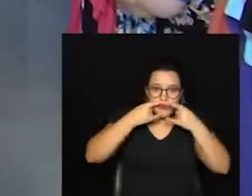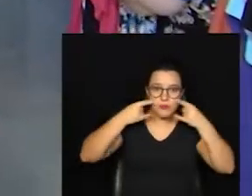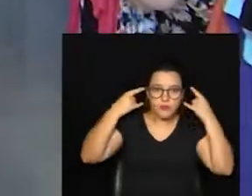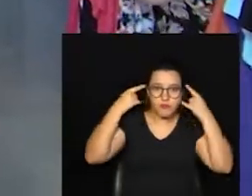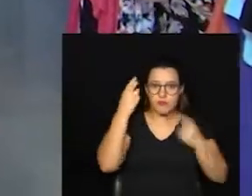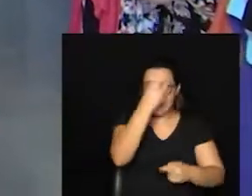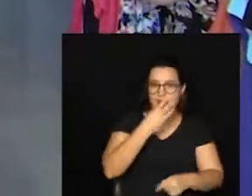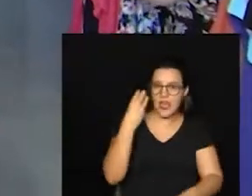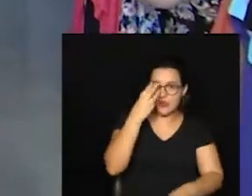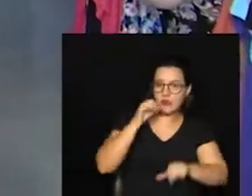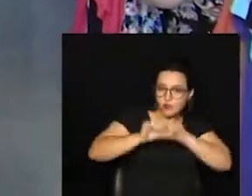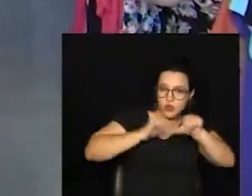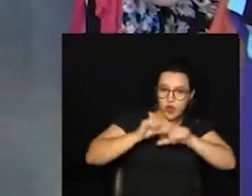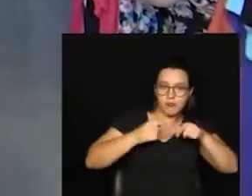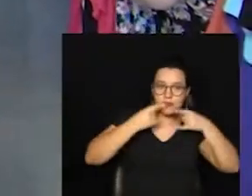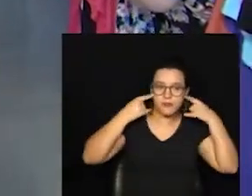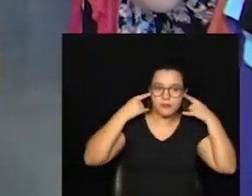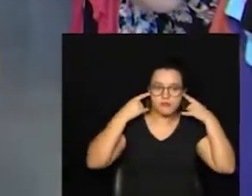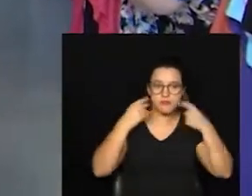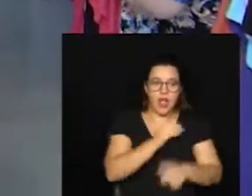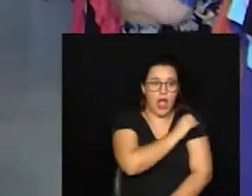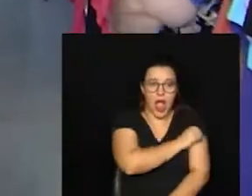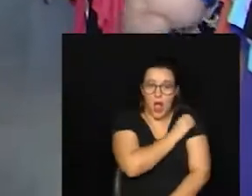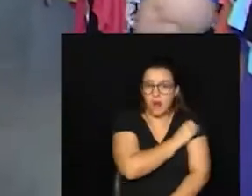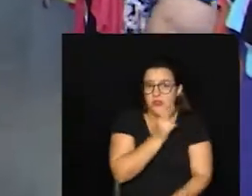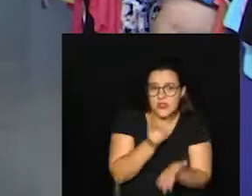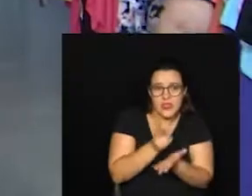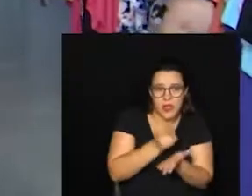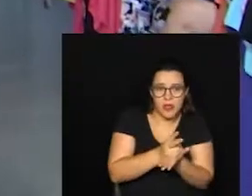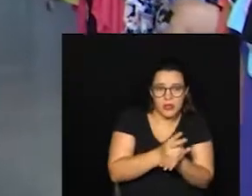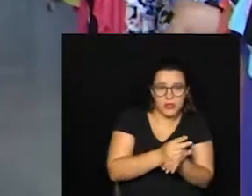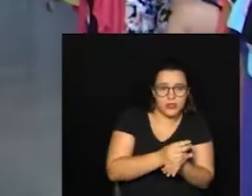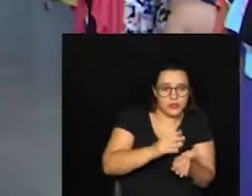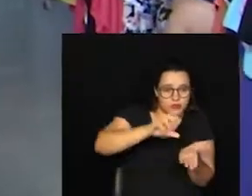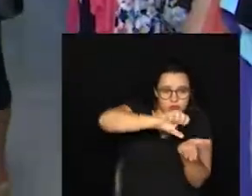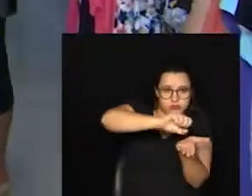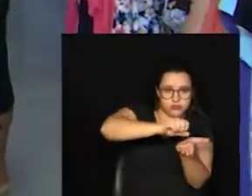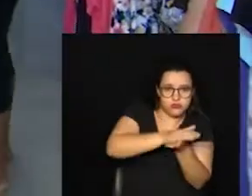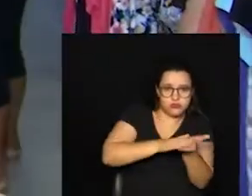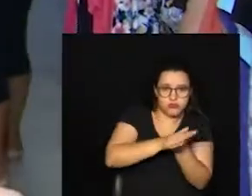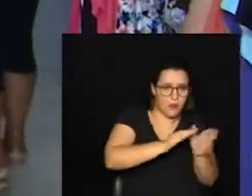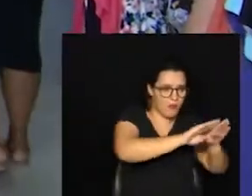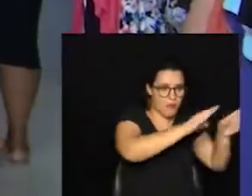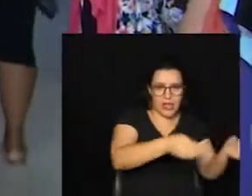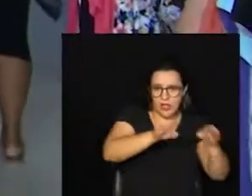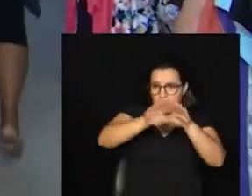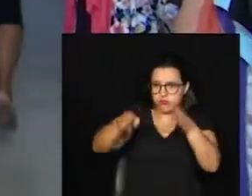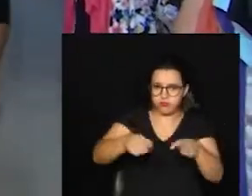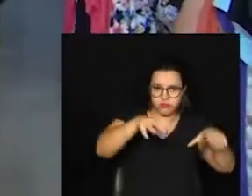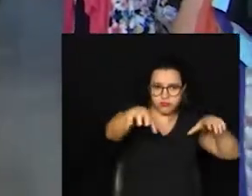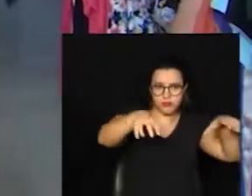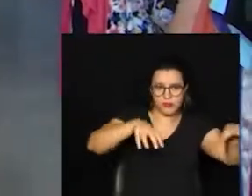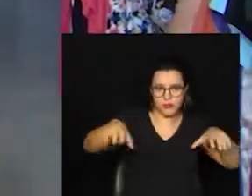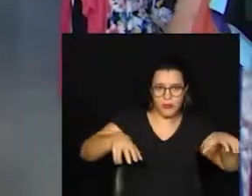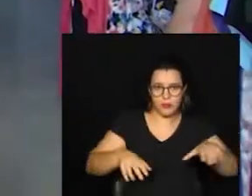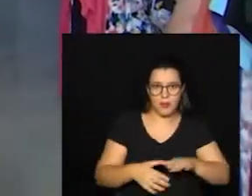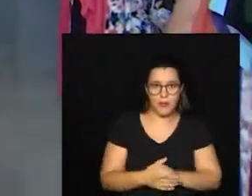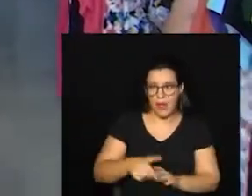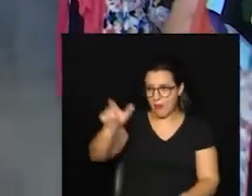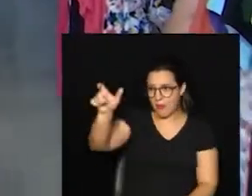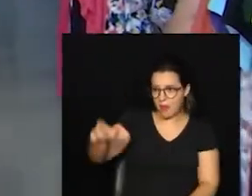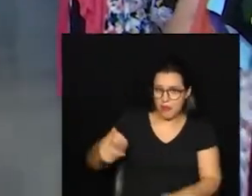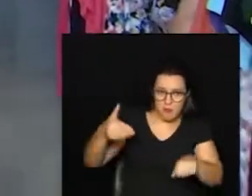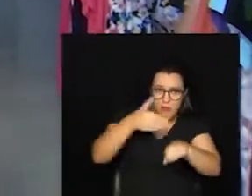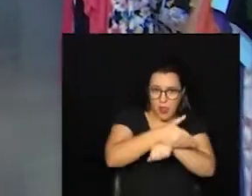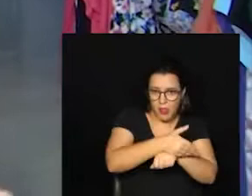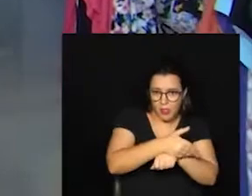de 3 em 3 horas. O álcool em gel sempre tem, em cada balcão tem um. A gente, por enquanto, não tivemos problema nenhum com o cliente